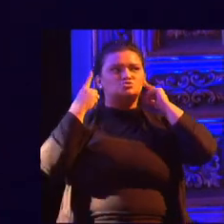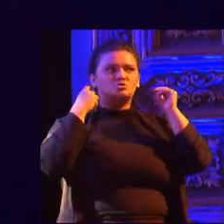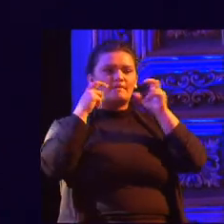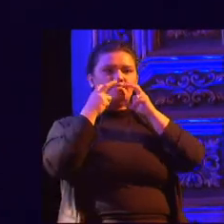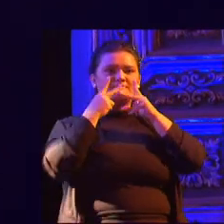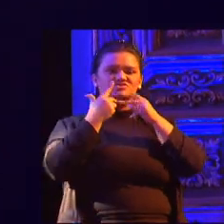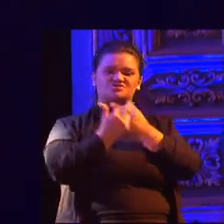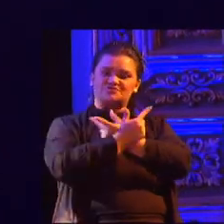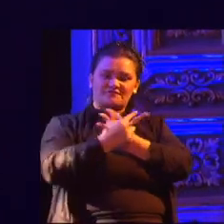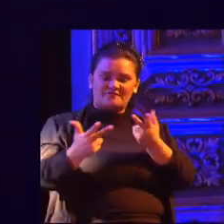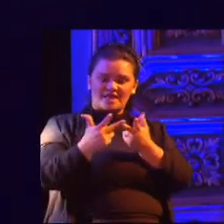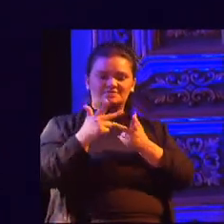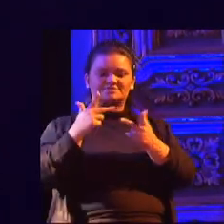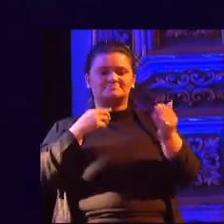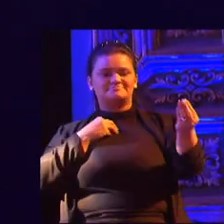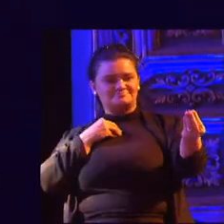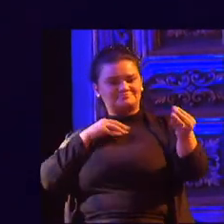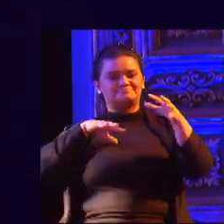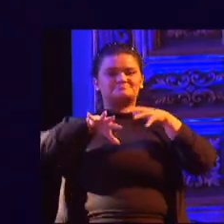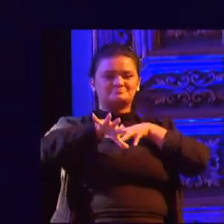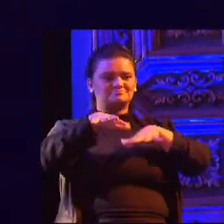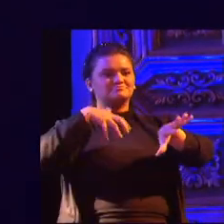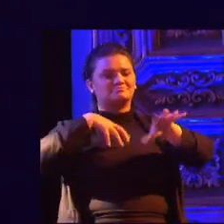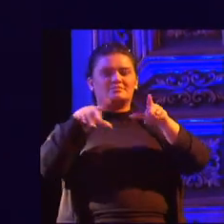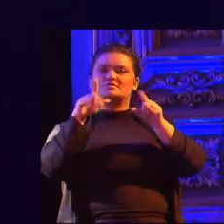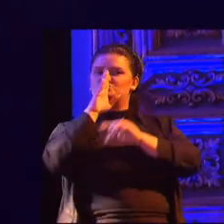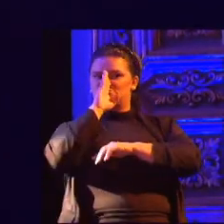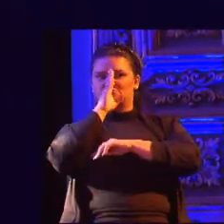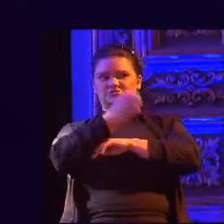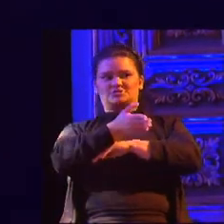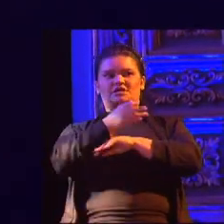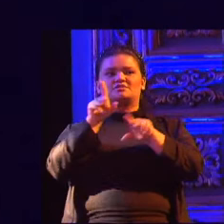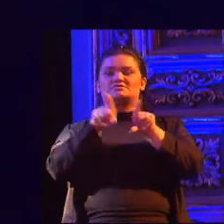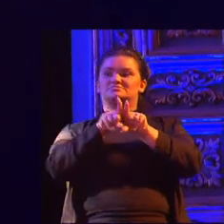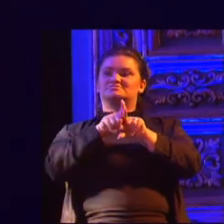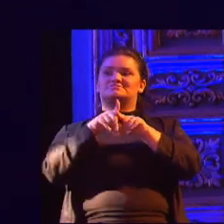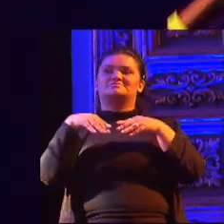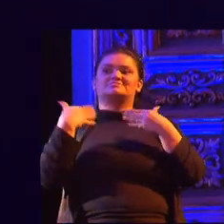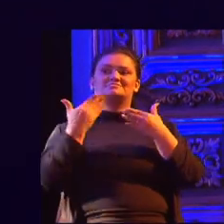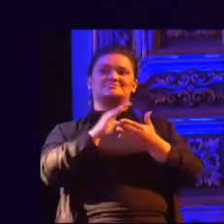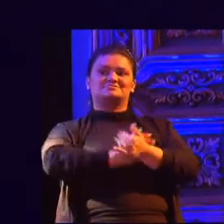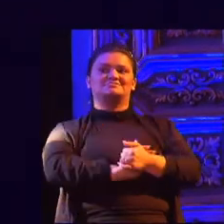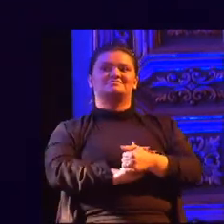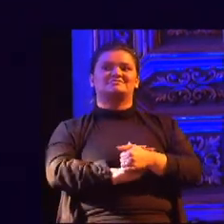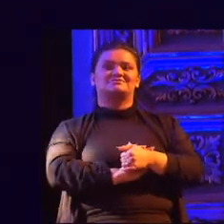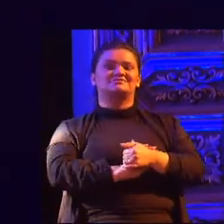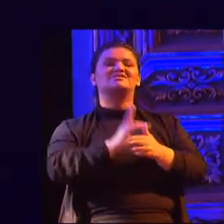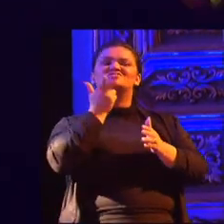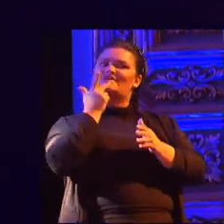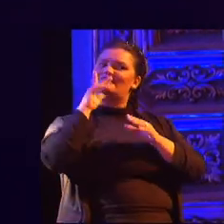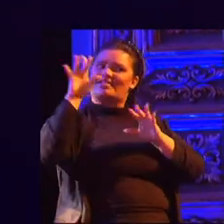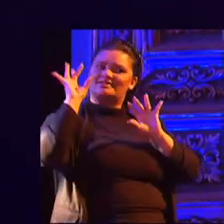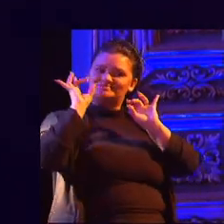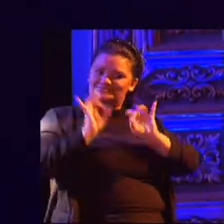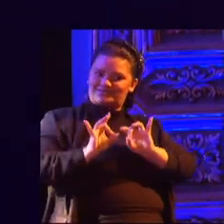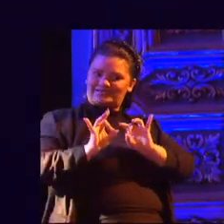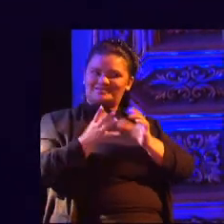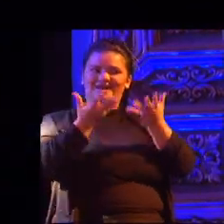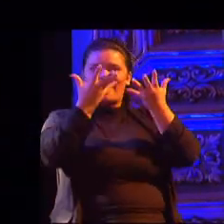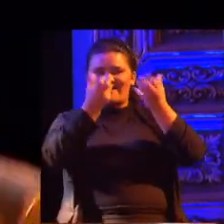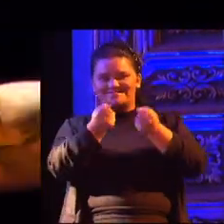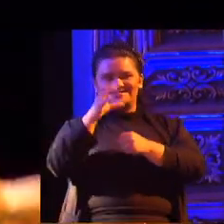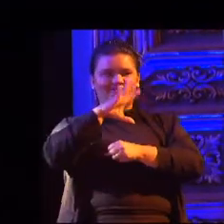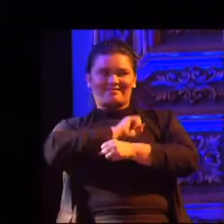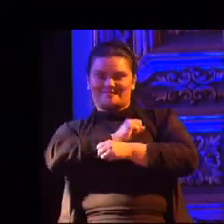múltiplas que interagem com o público diretamente. E aí, Keila, lacrei? Dei a letra exata? Aceita,